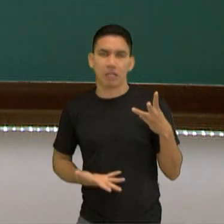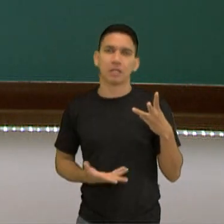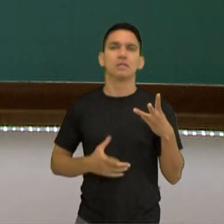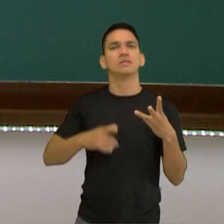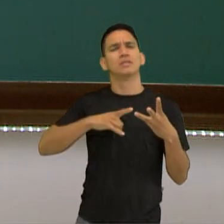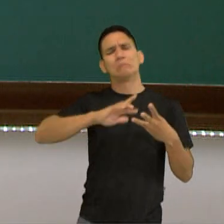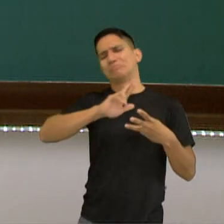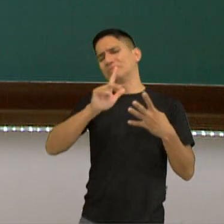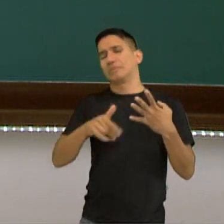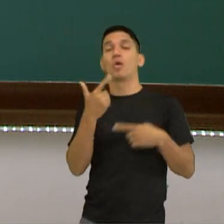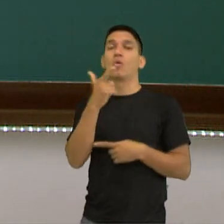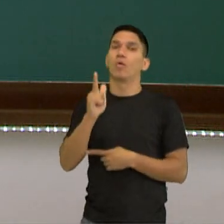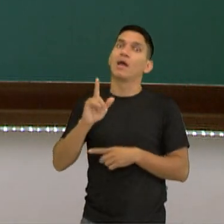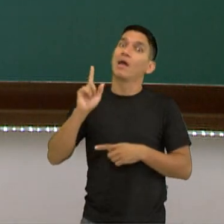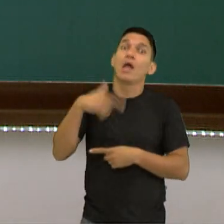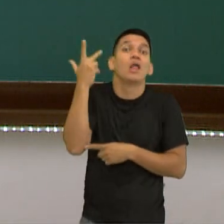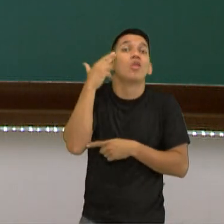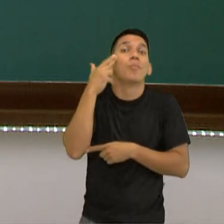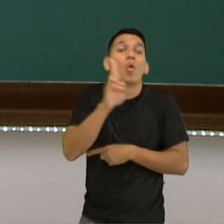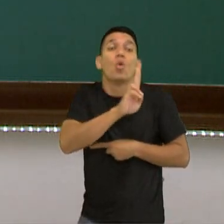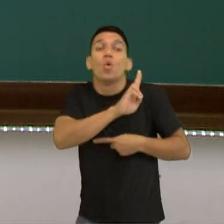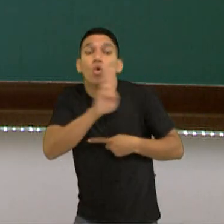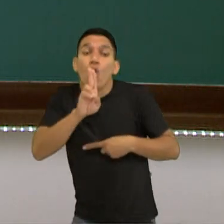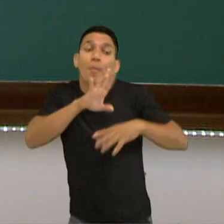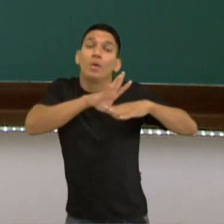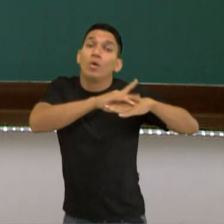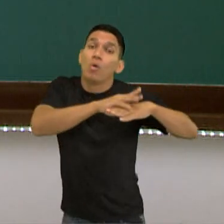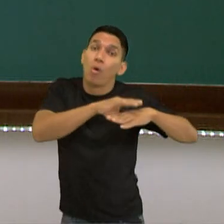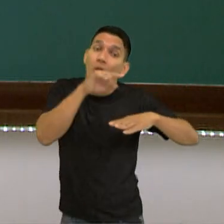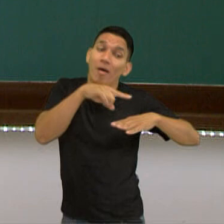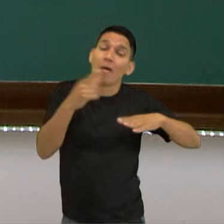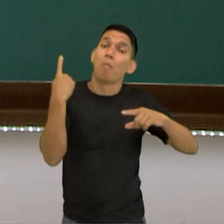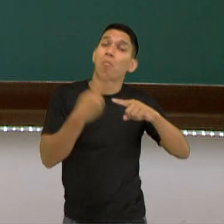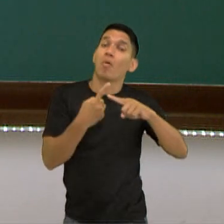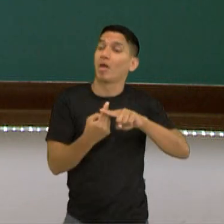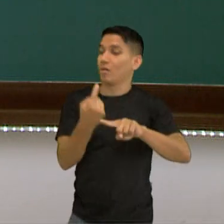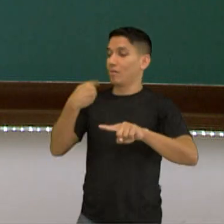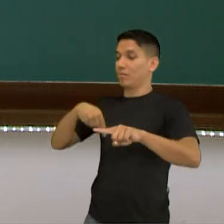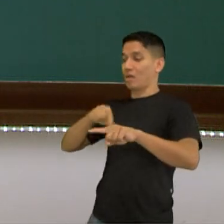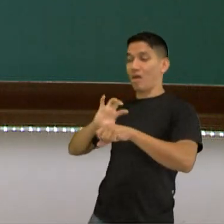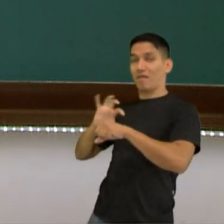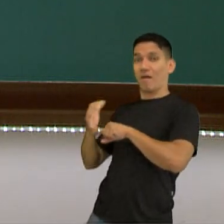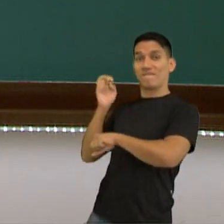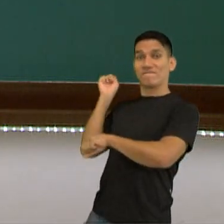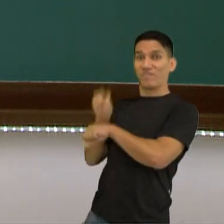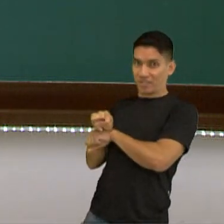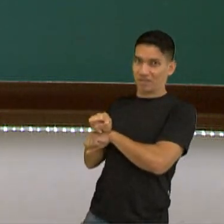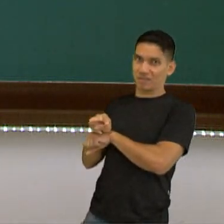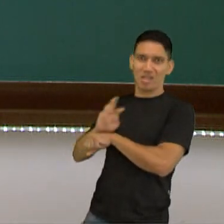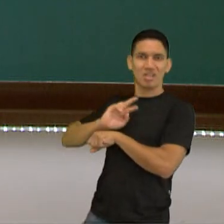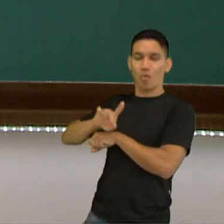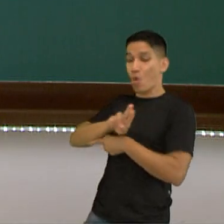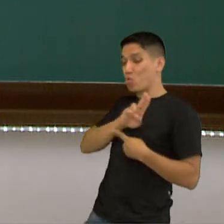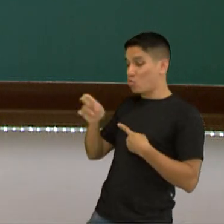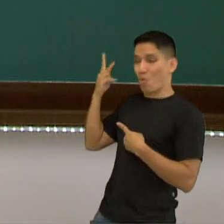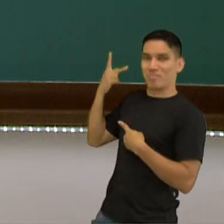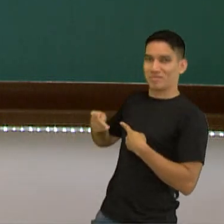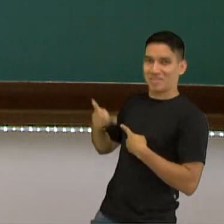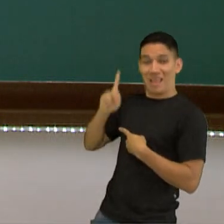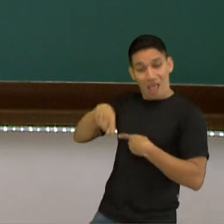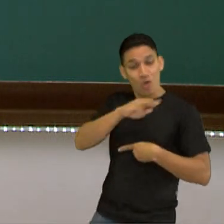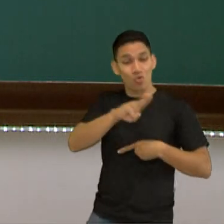nosso dia a dia ouvir a doença que é causada por aquele vírus e não necessariamente o nome do